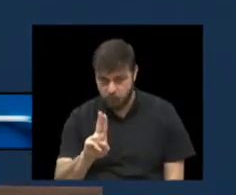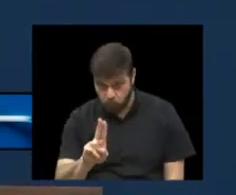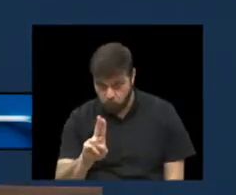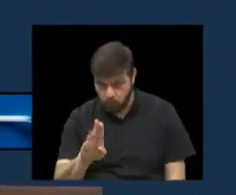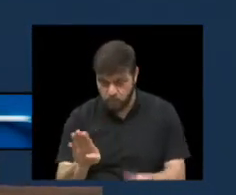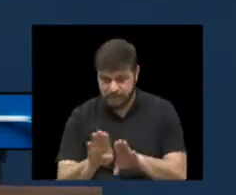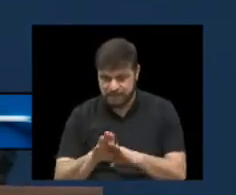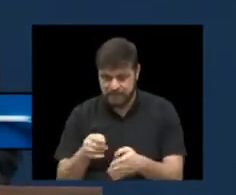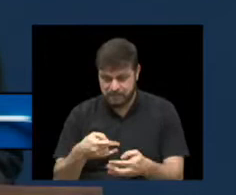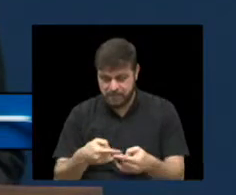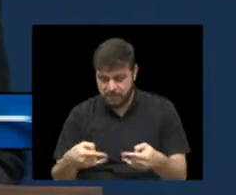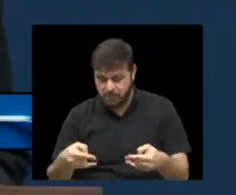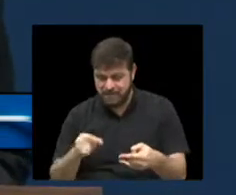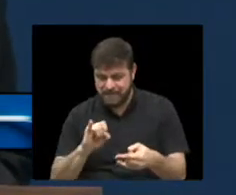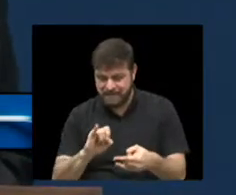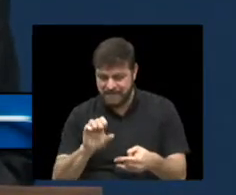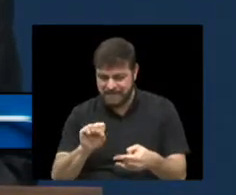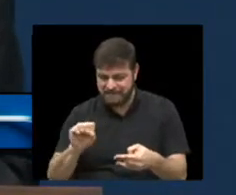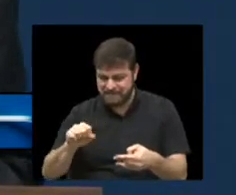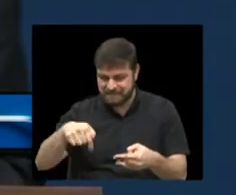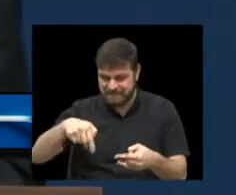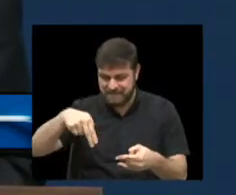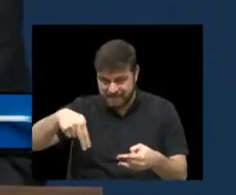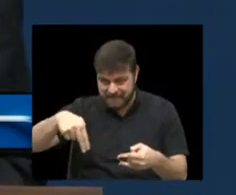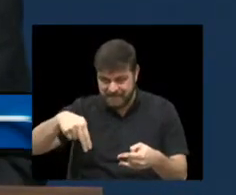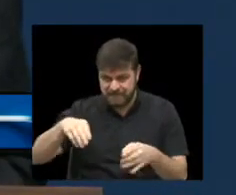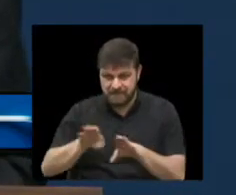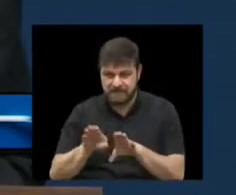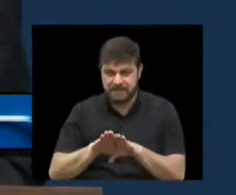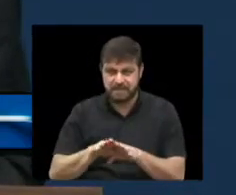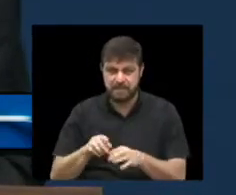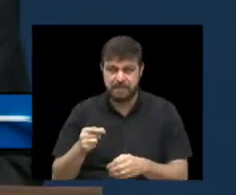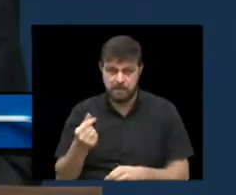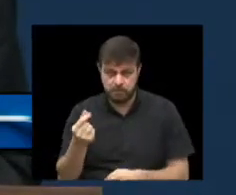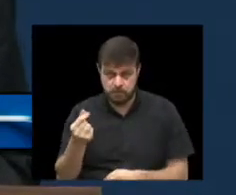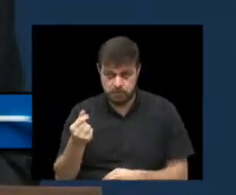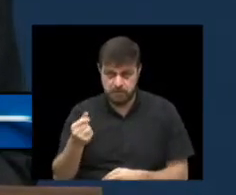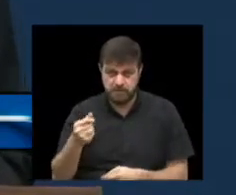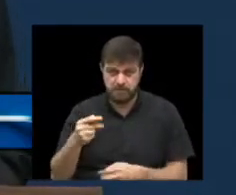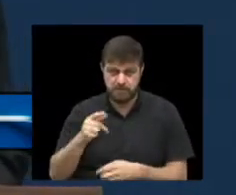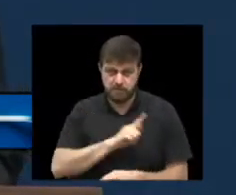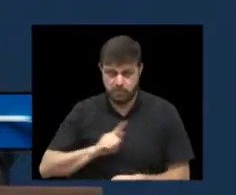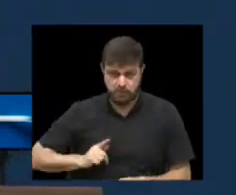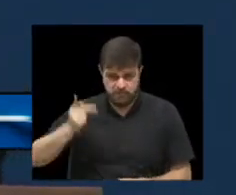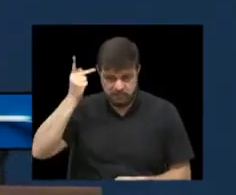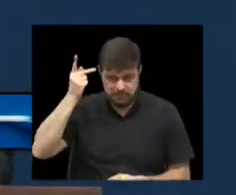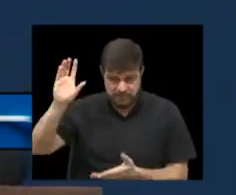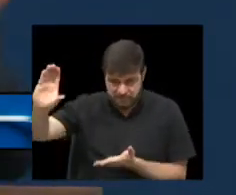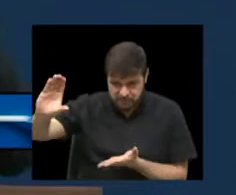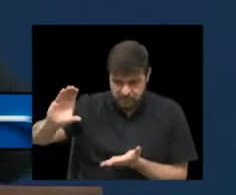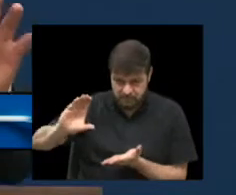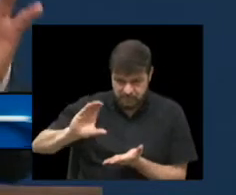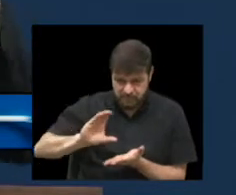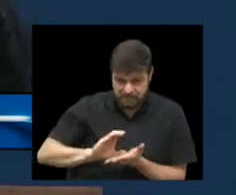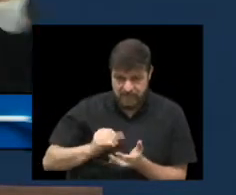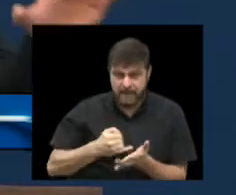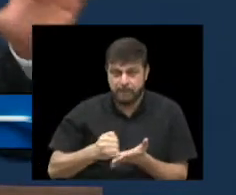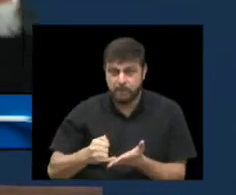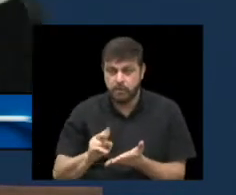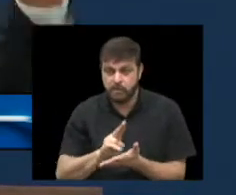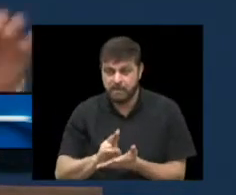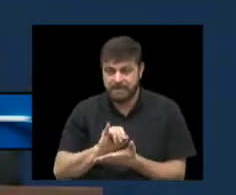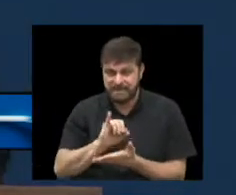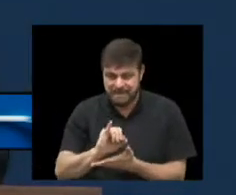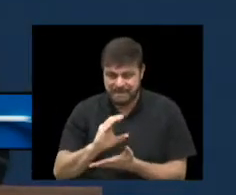ISSQN, as transferências do ICMS do Estado e o repasse da União. Tanto o